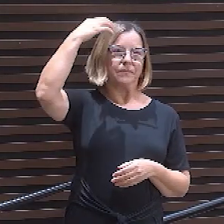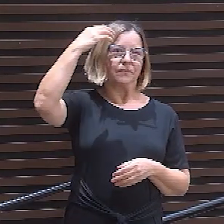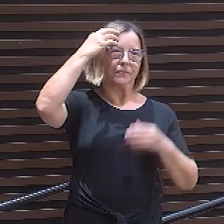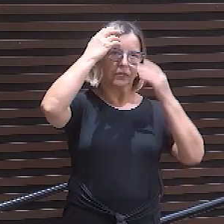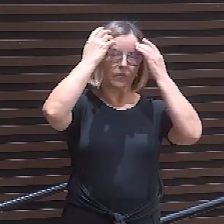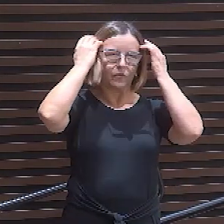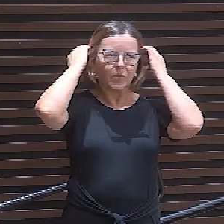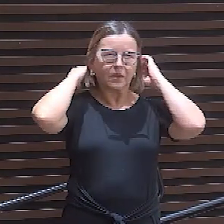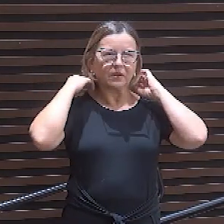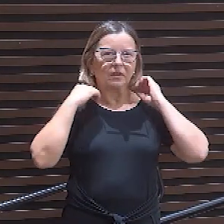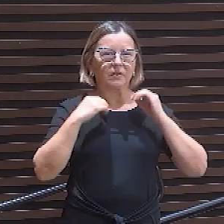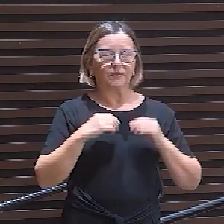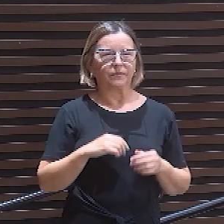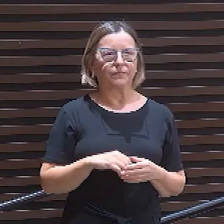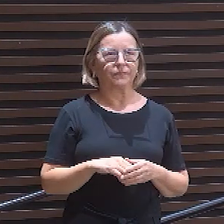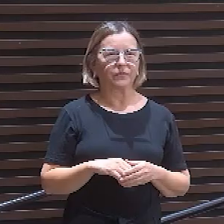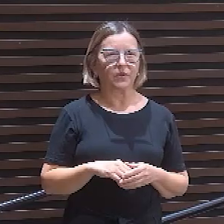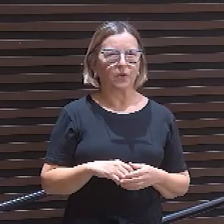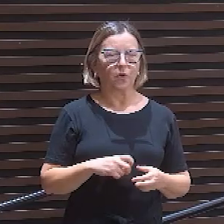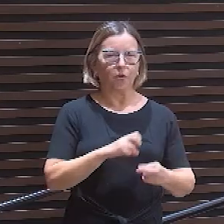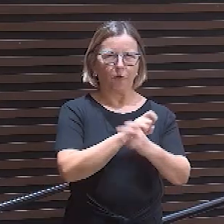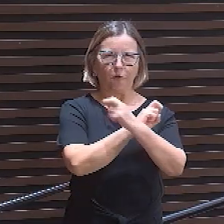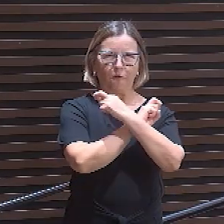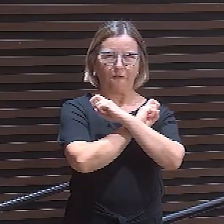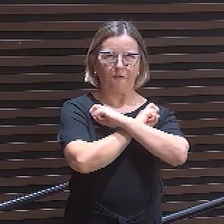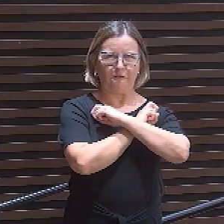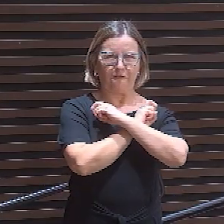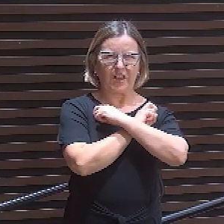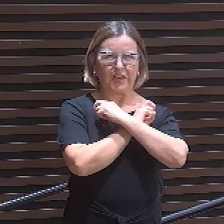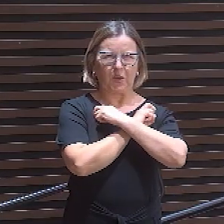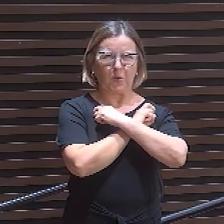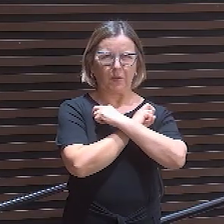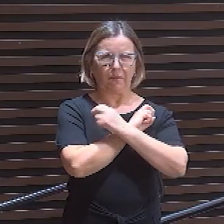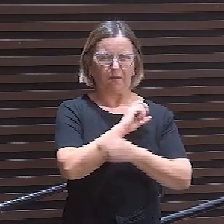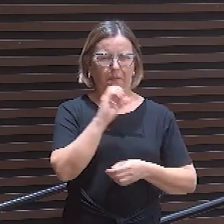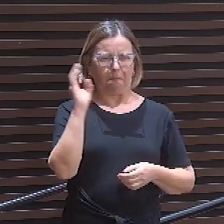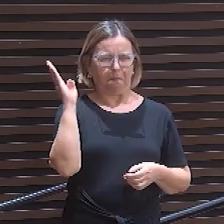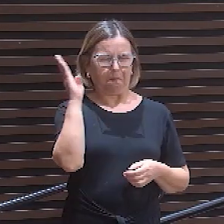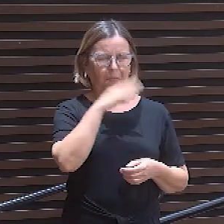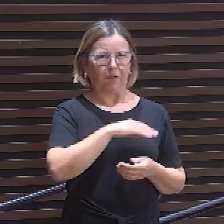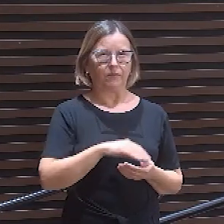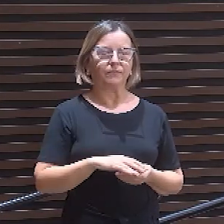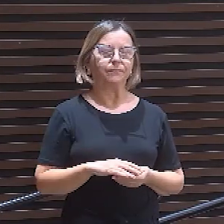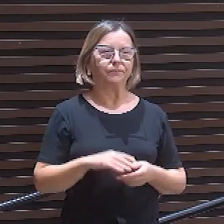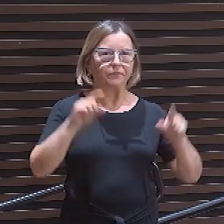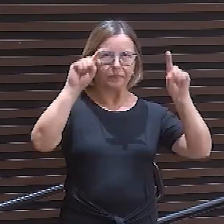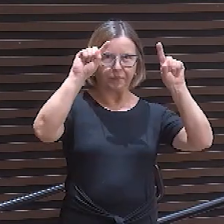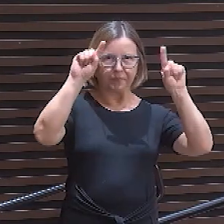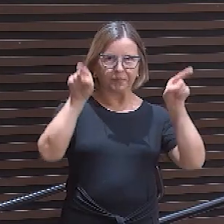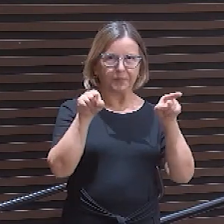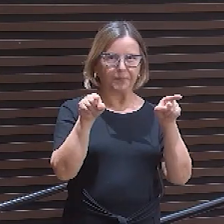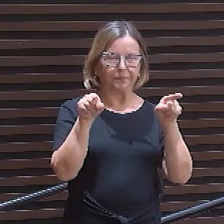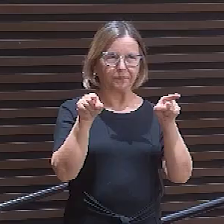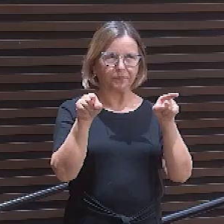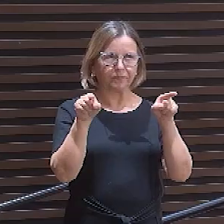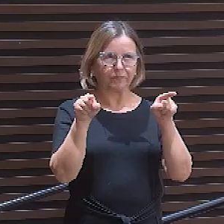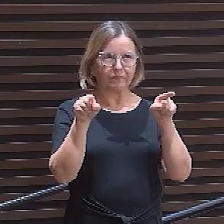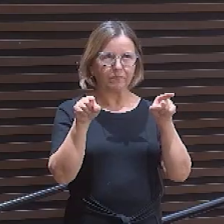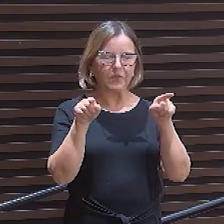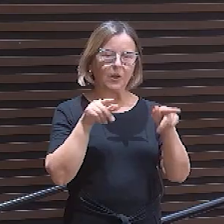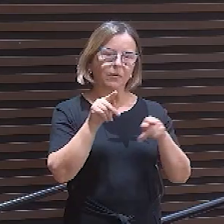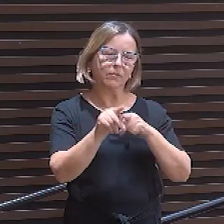do faraó, do déspota. Entre parênteses,